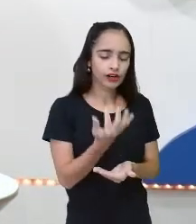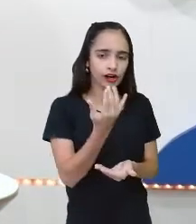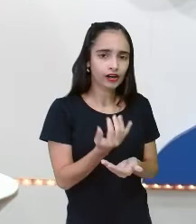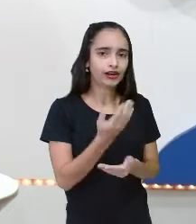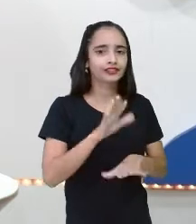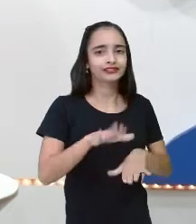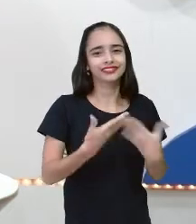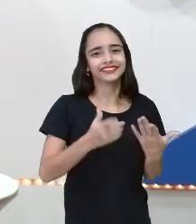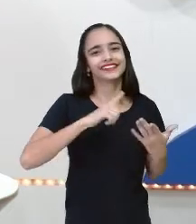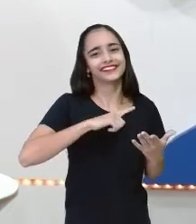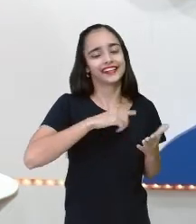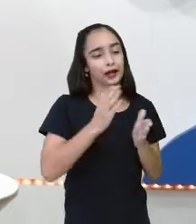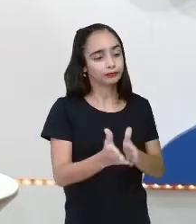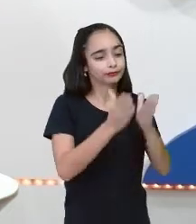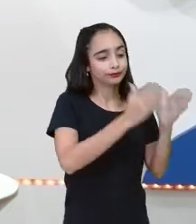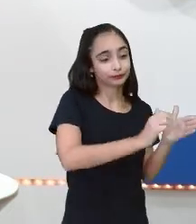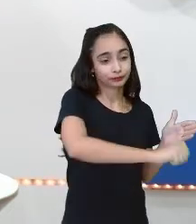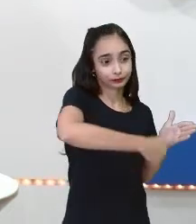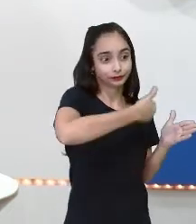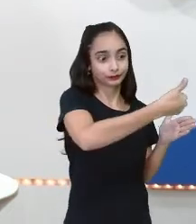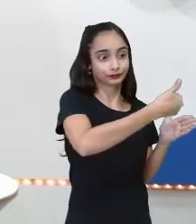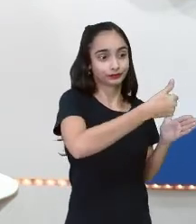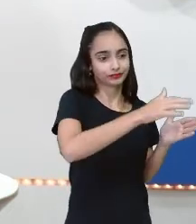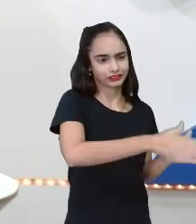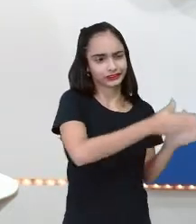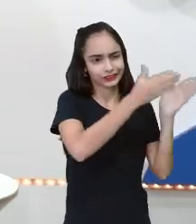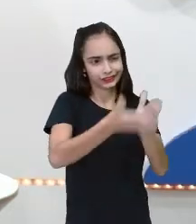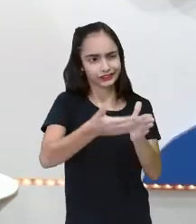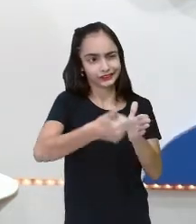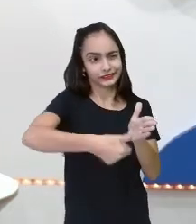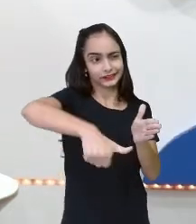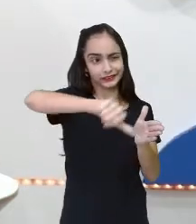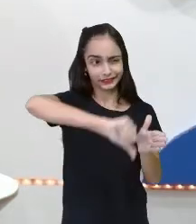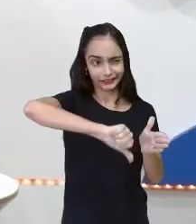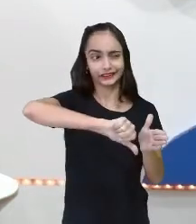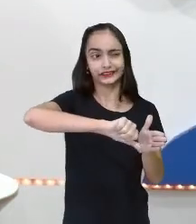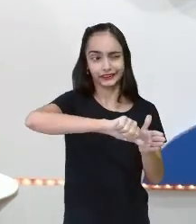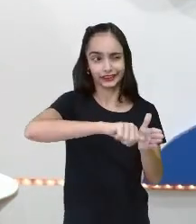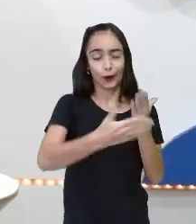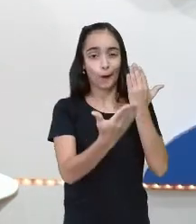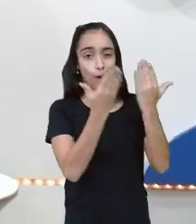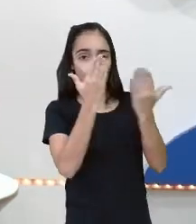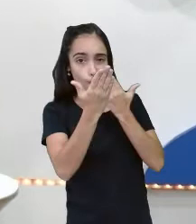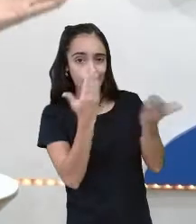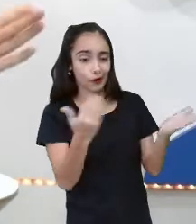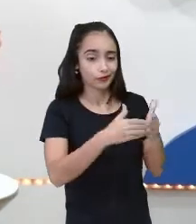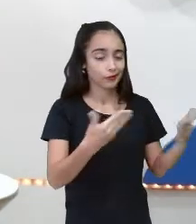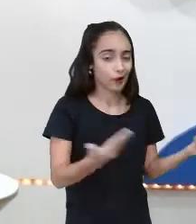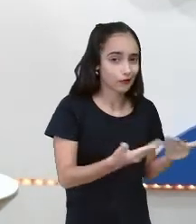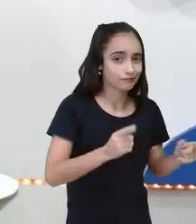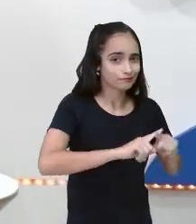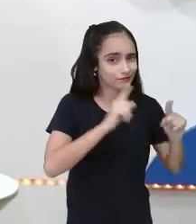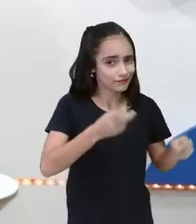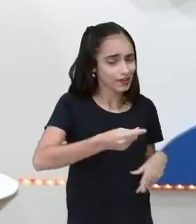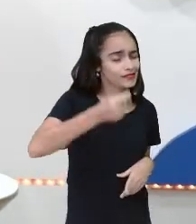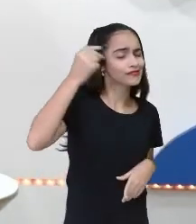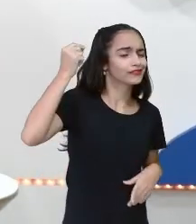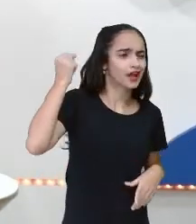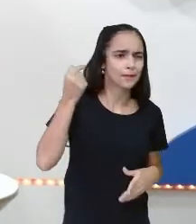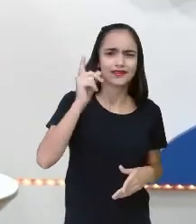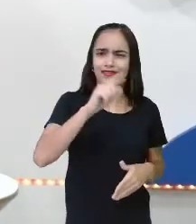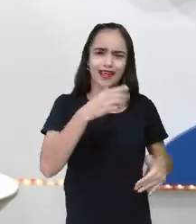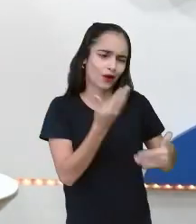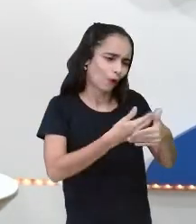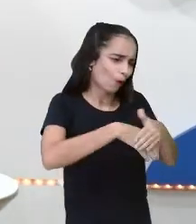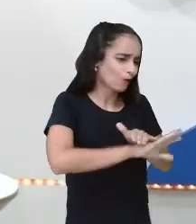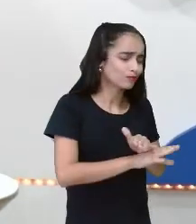lado positivo e um lado não tão legal para os dias de hoje, não é? Acho que antigamente eles se acostumavam e que era, né?